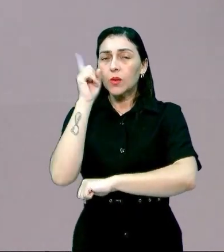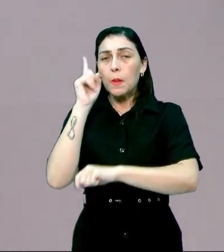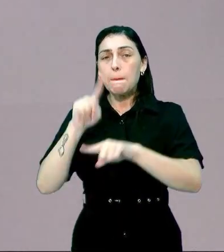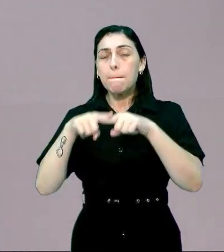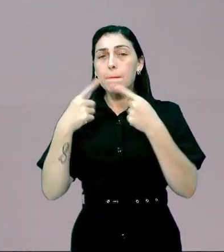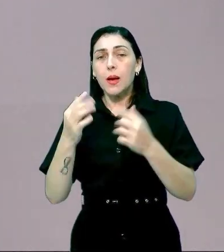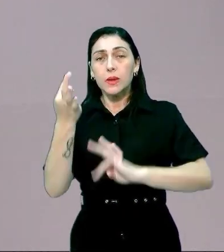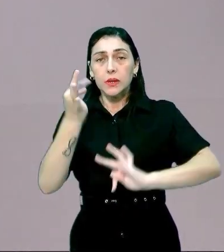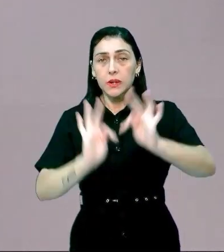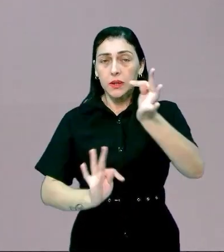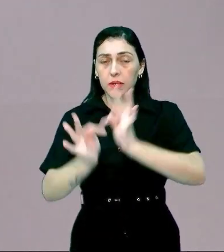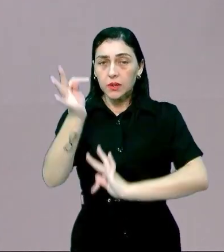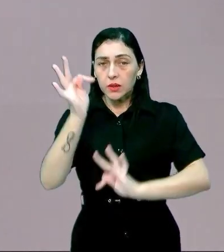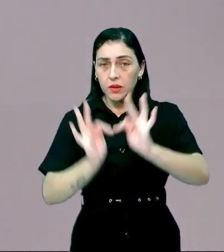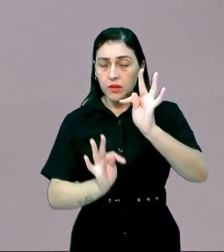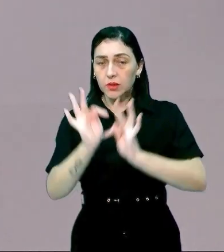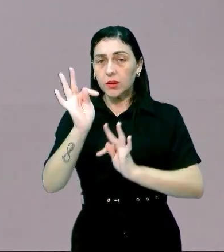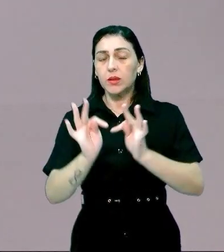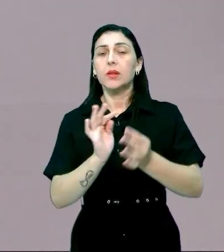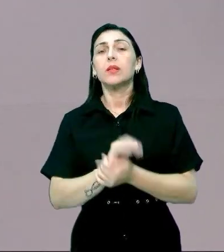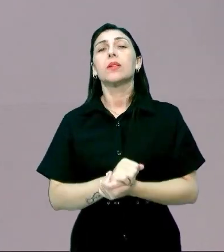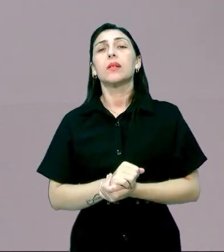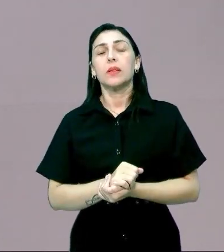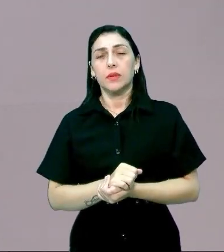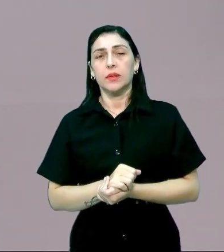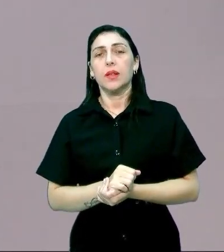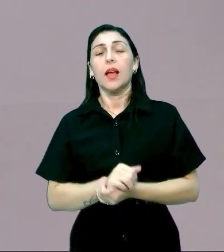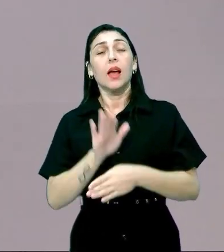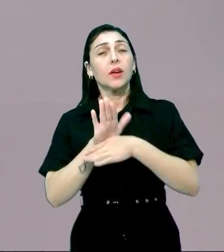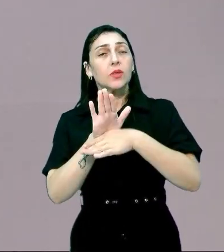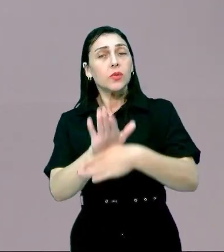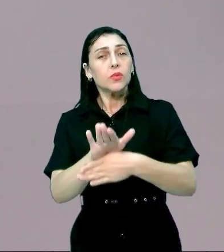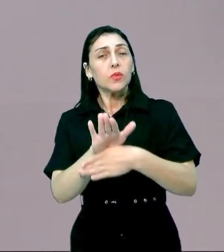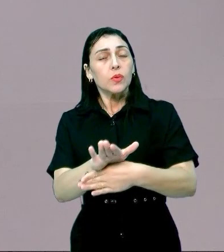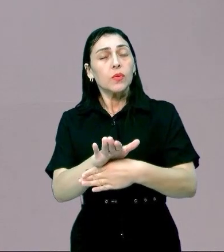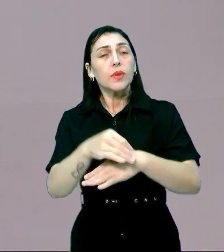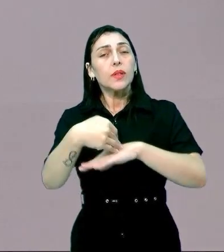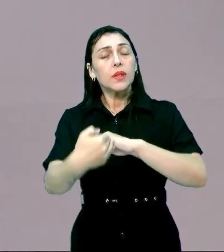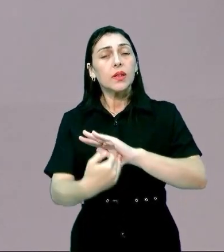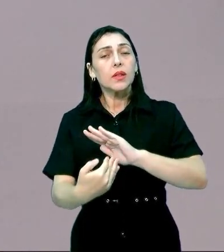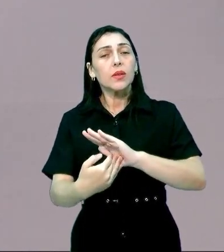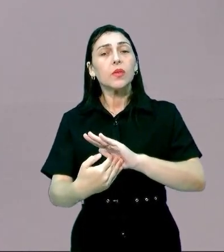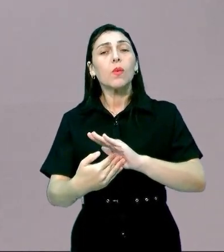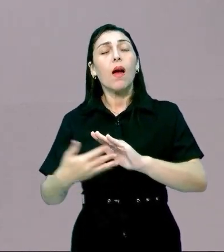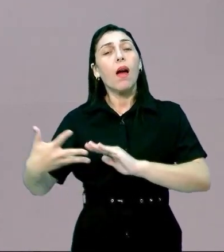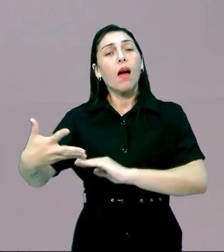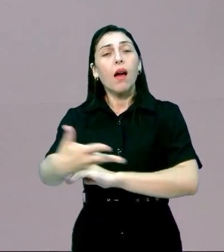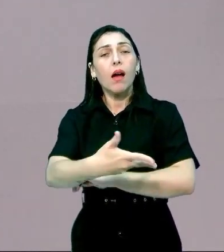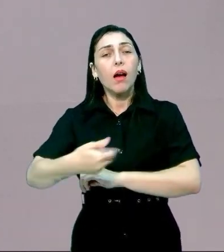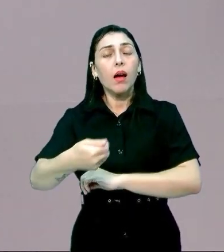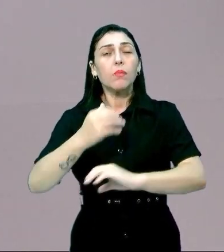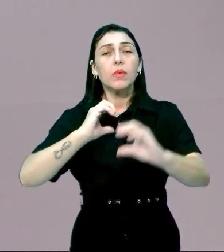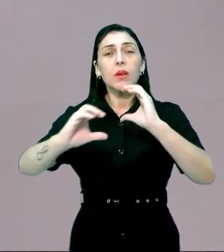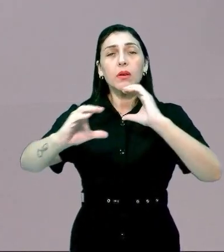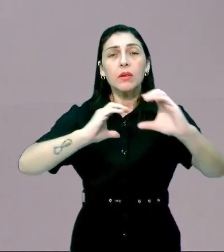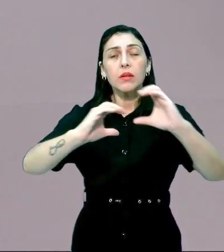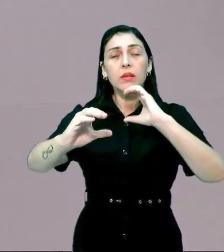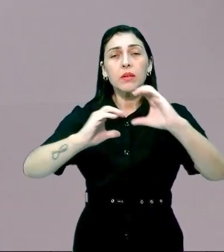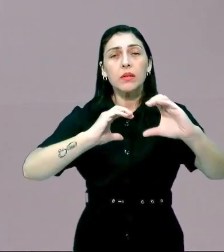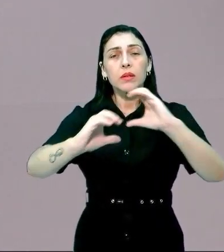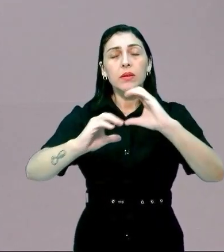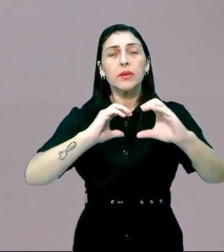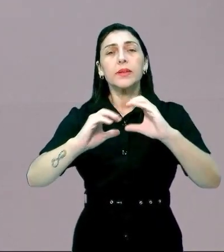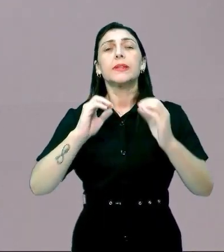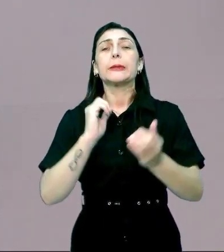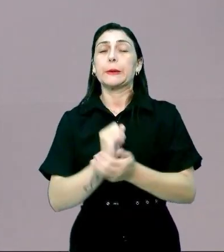a tecnologia, ela acaba contribuindo, dentre outras coisas, com a agilidade na comunicação. E